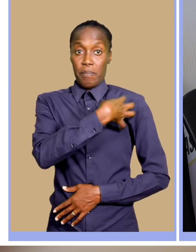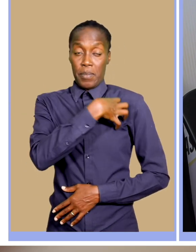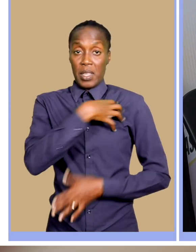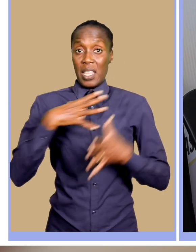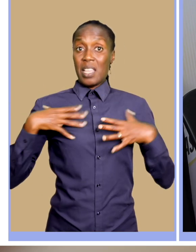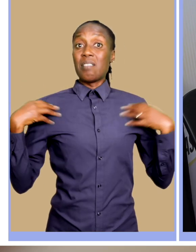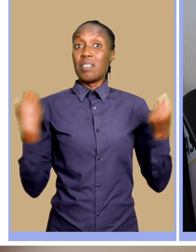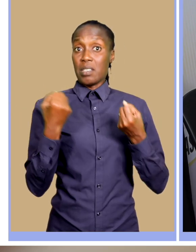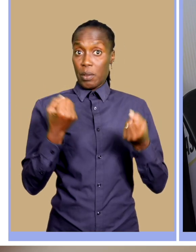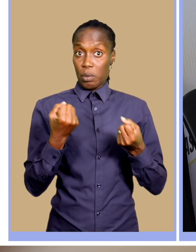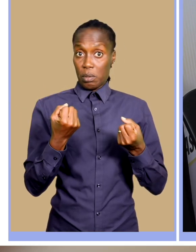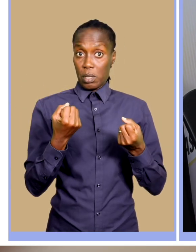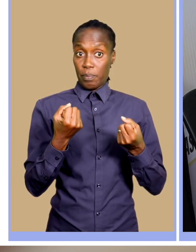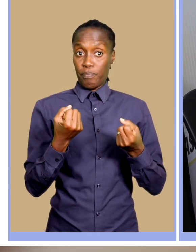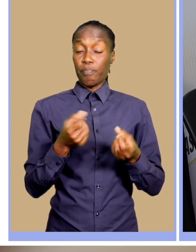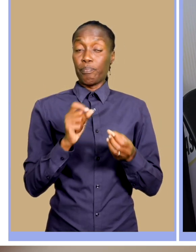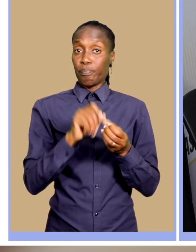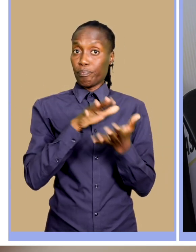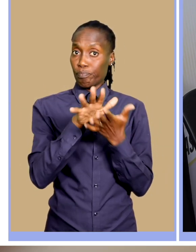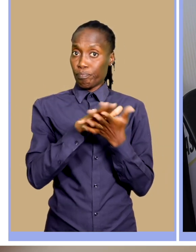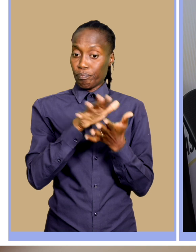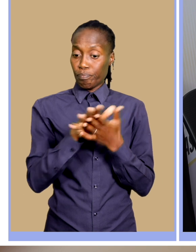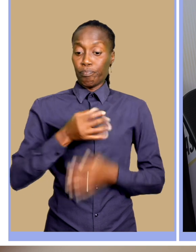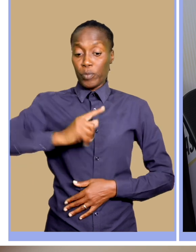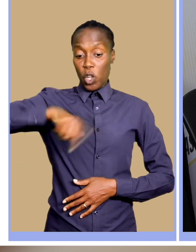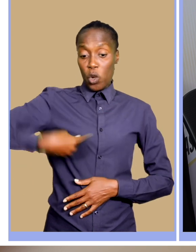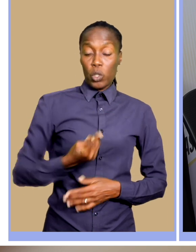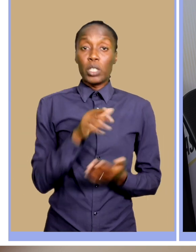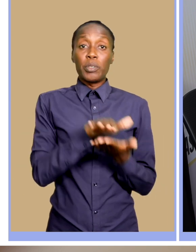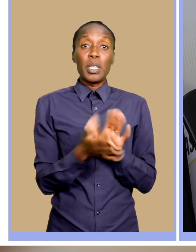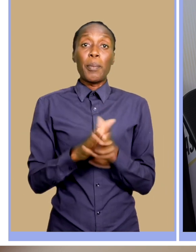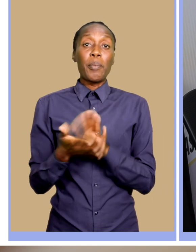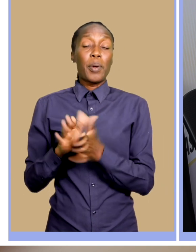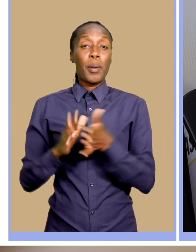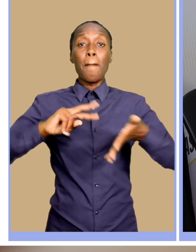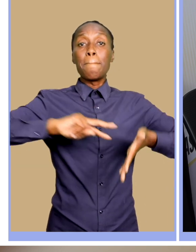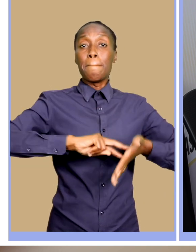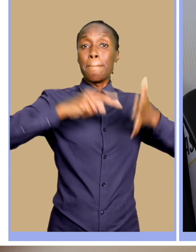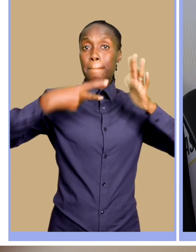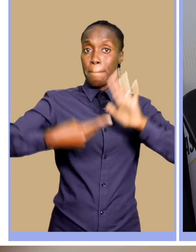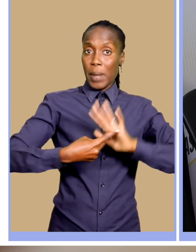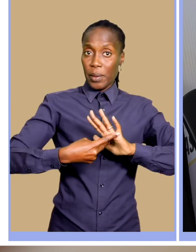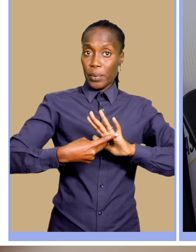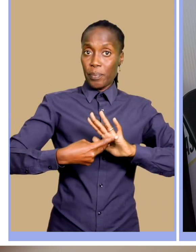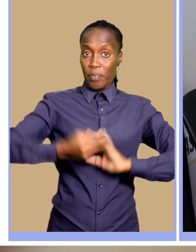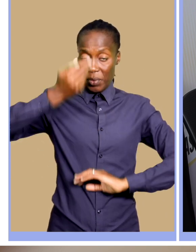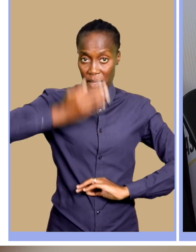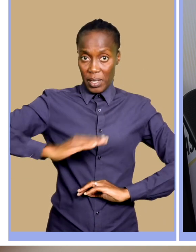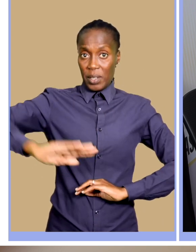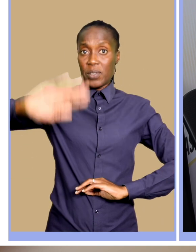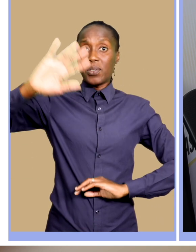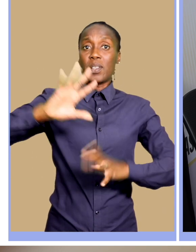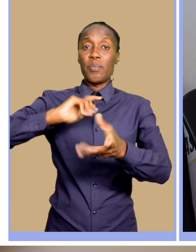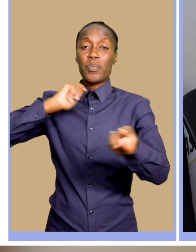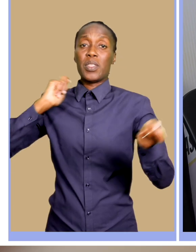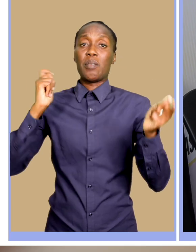geral. Nós estamos a desenhar um plano que é o primeiro, que é o Plano Nacional de Adaptação do Setor